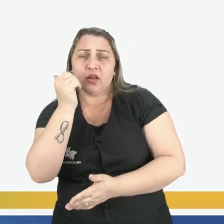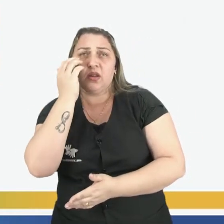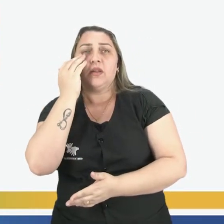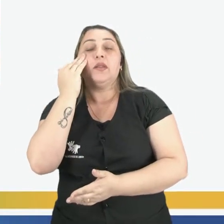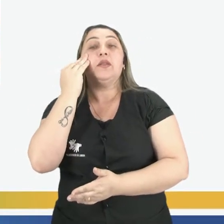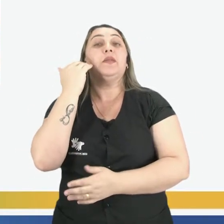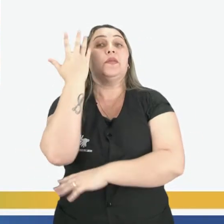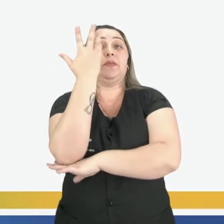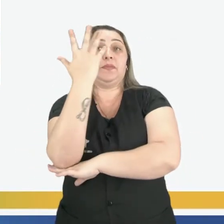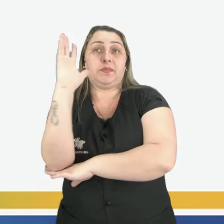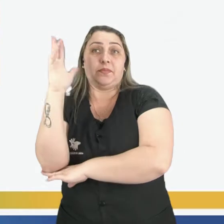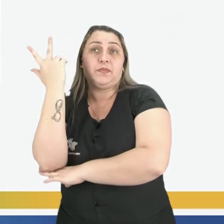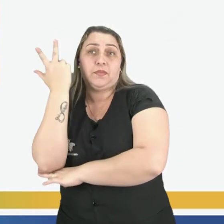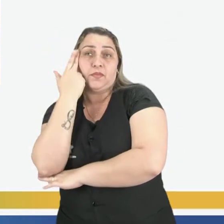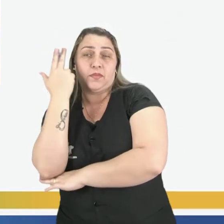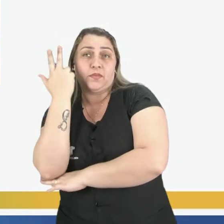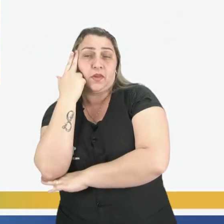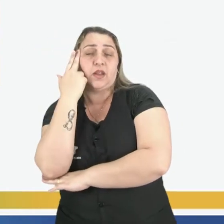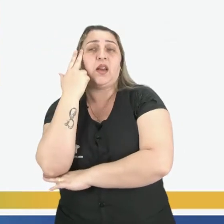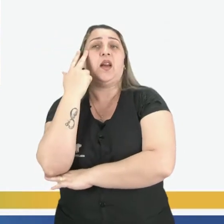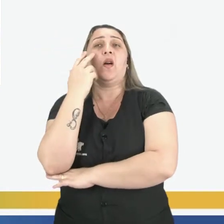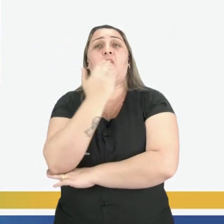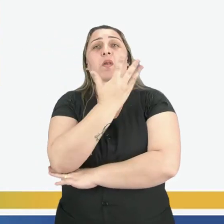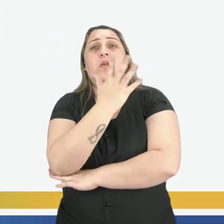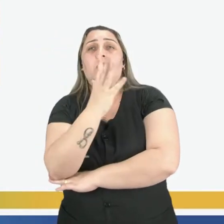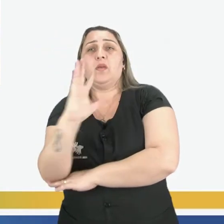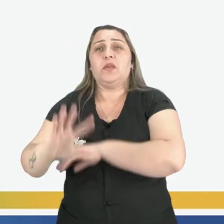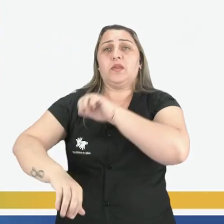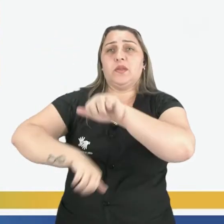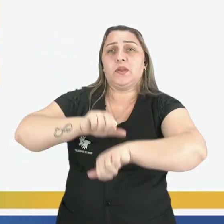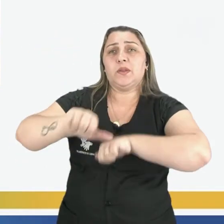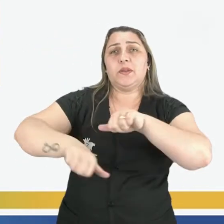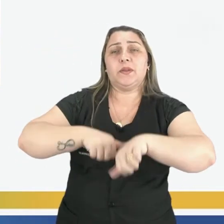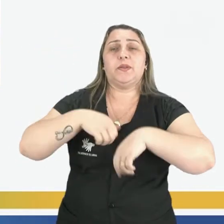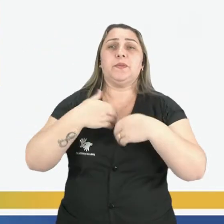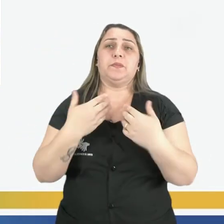É uma paisagem natural ou é uma paisagem modificada?